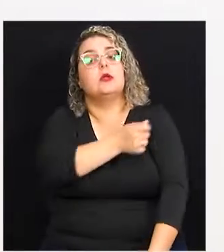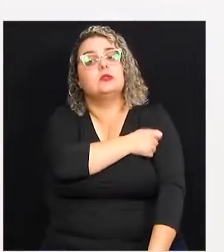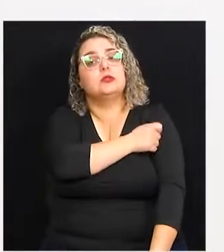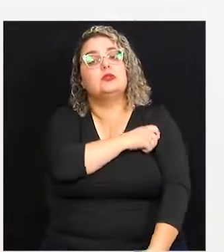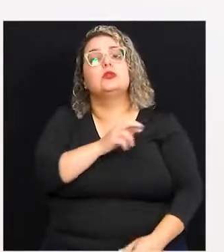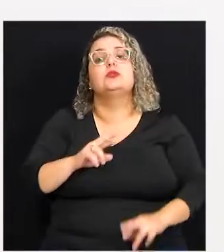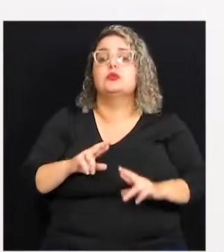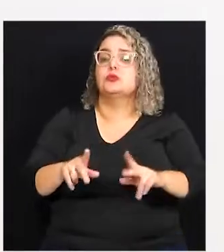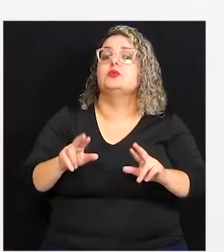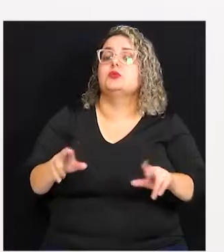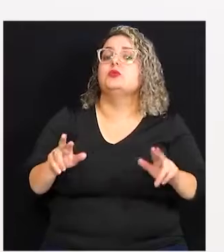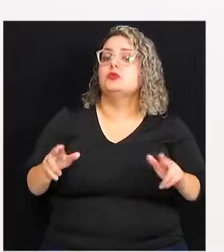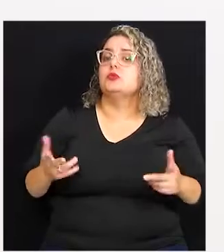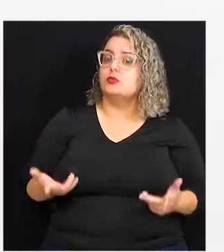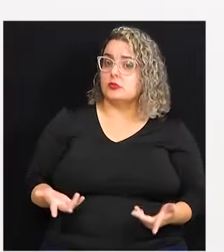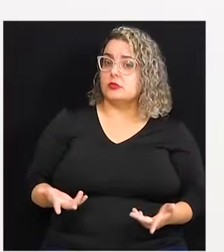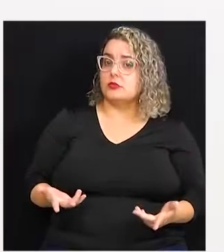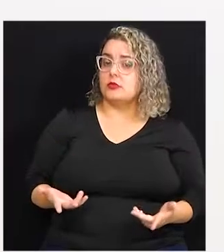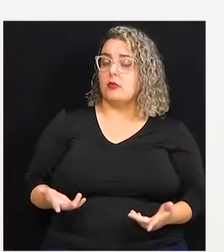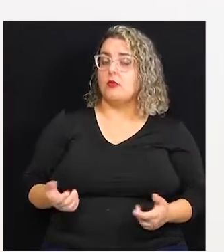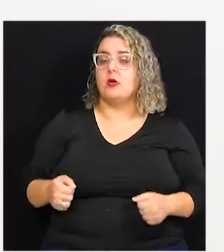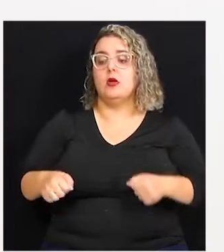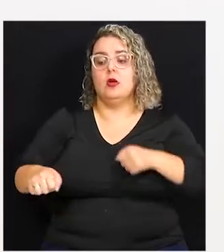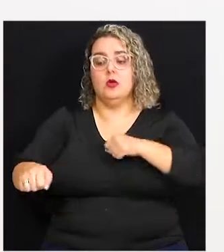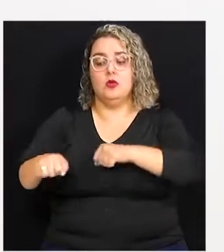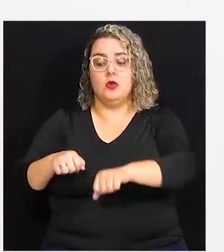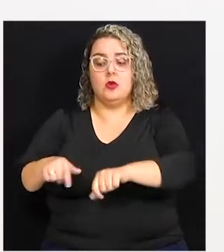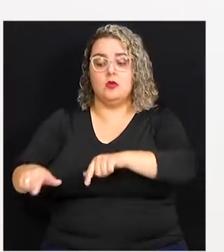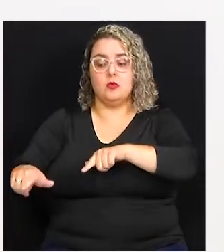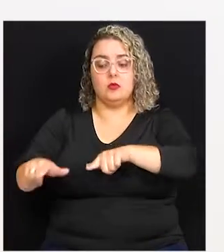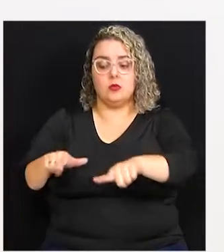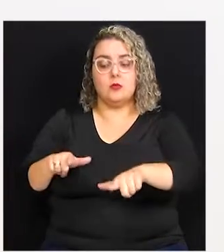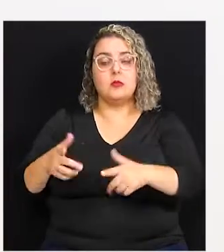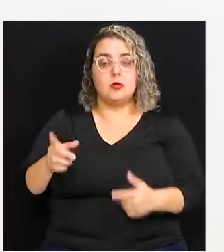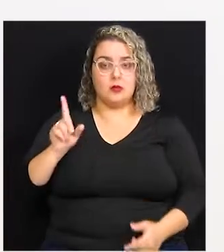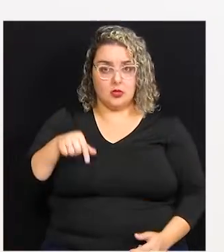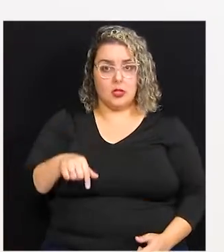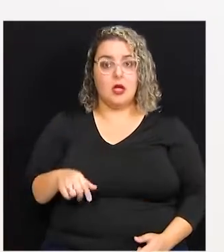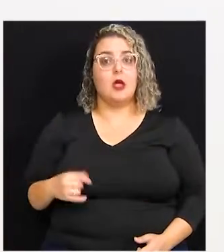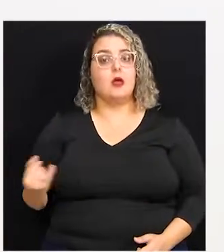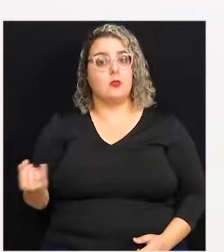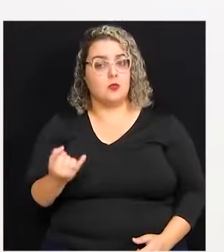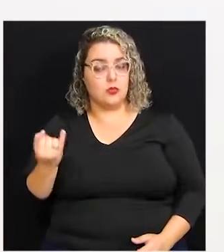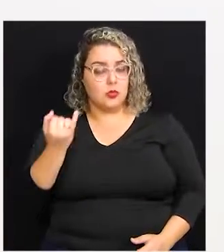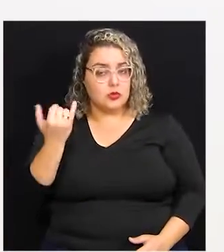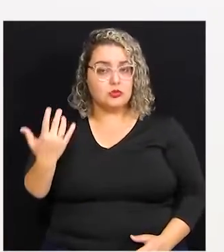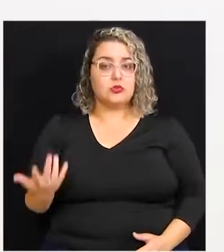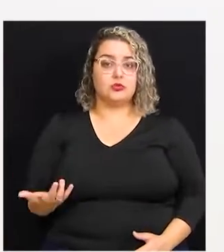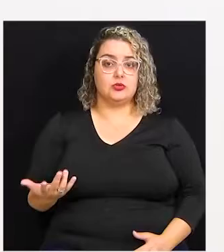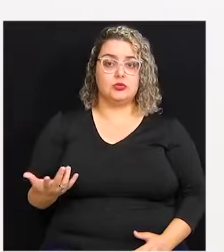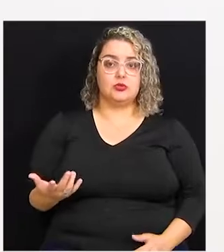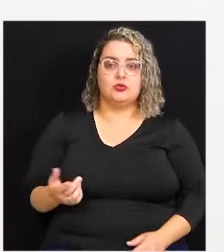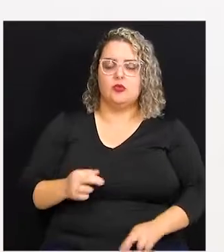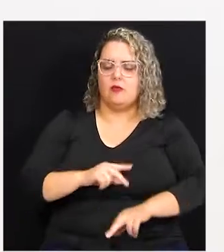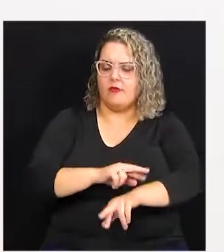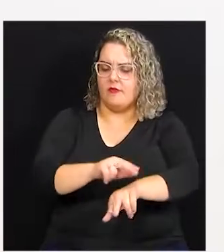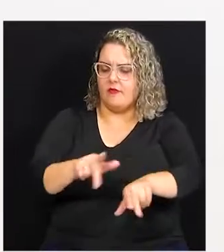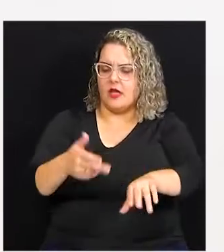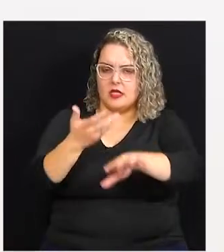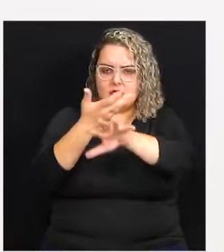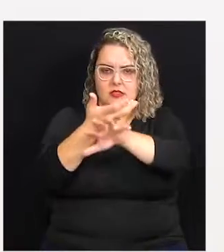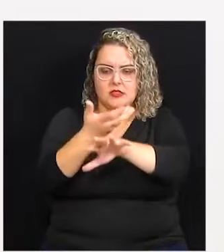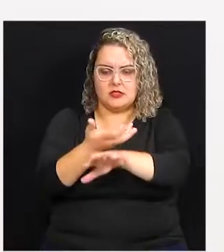são os alunos diferenciados. A formação, essa que é importante, né? Uma formação bastante